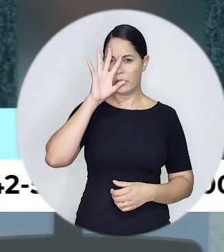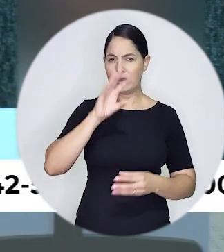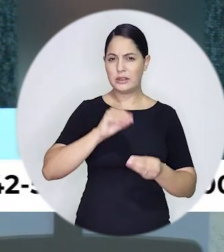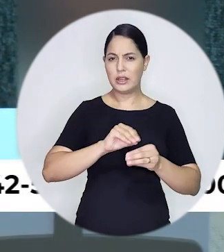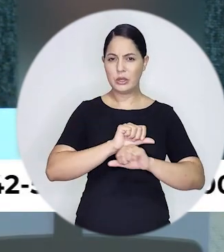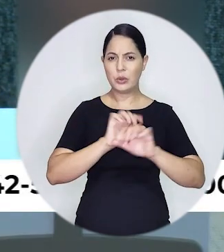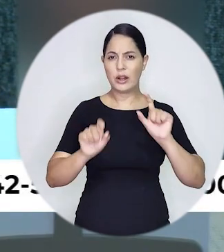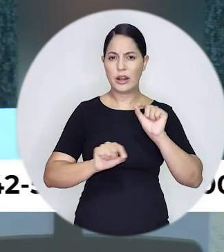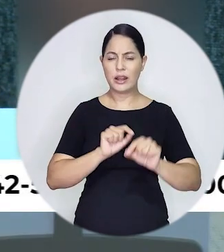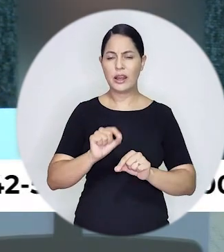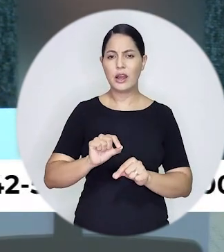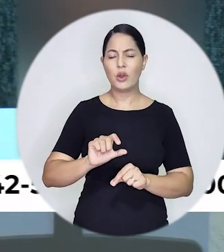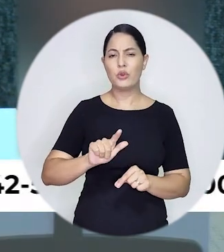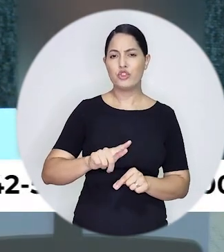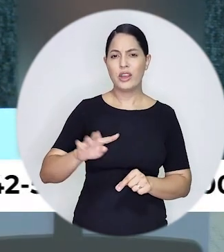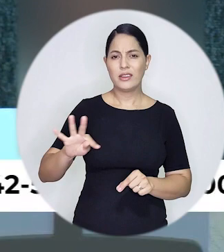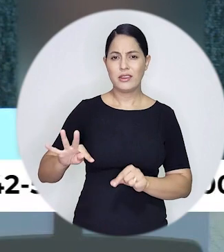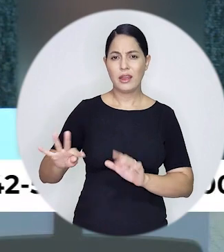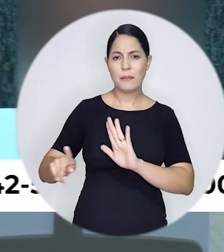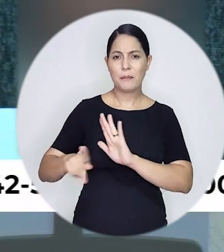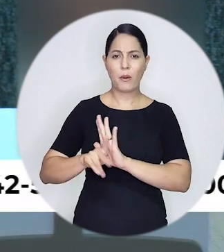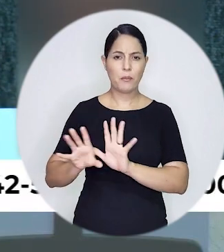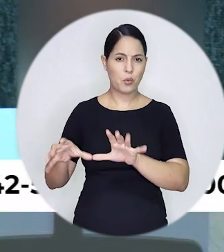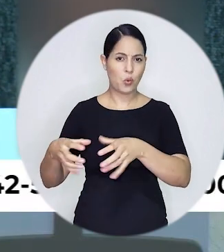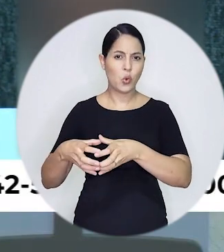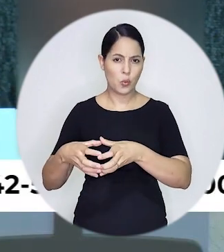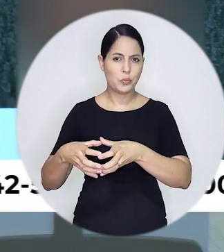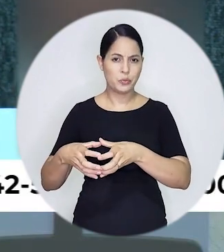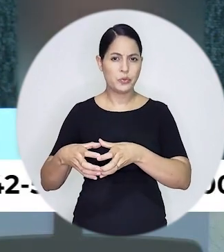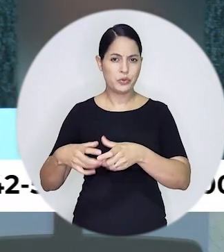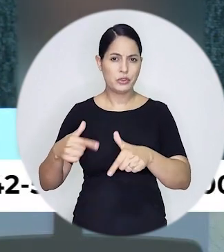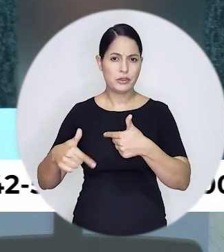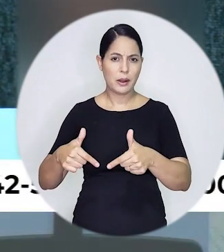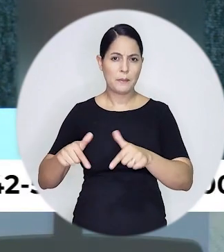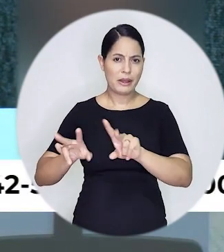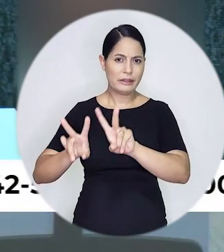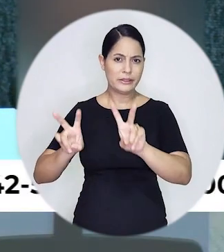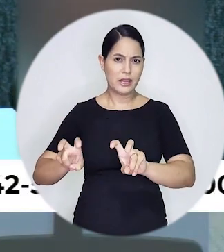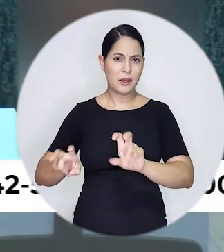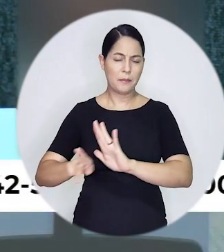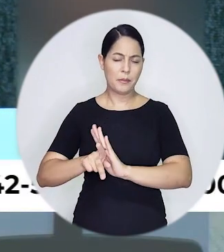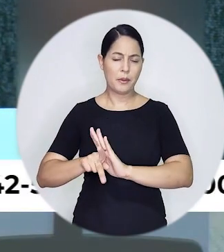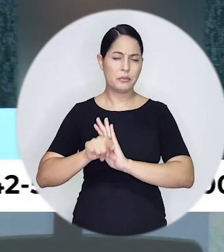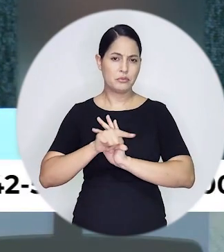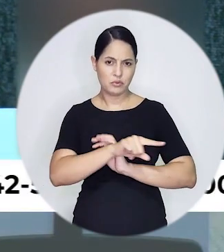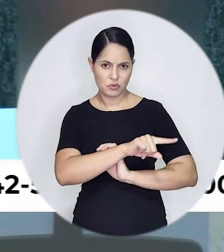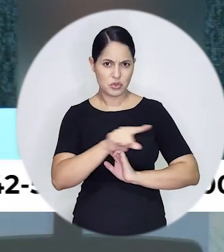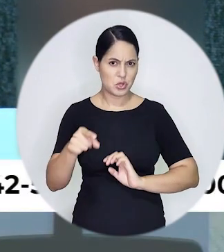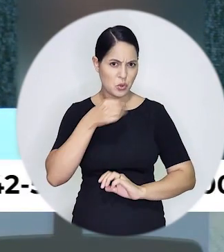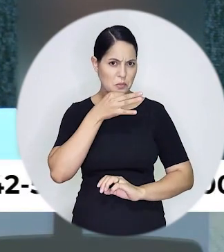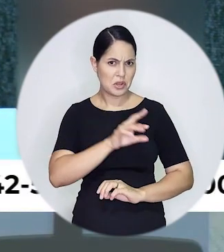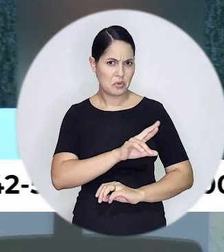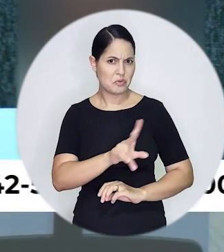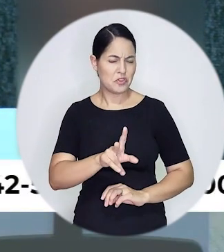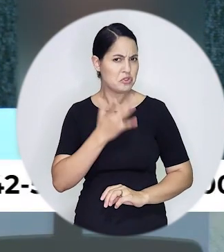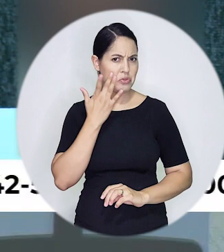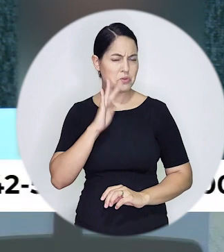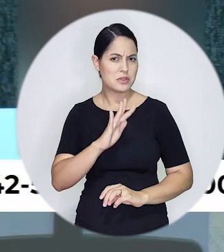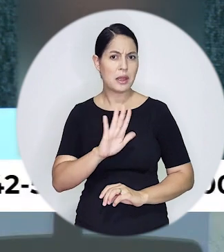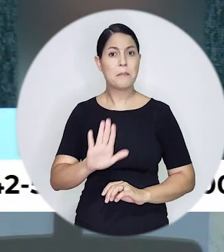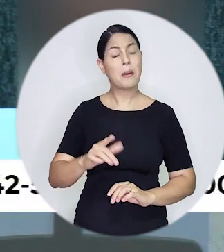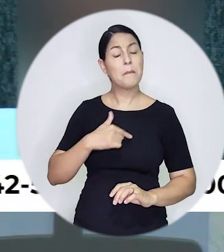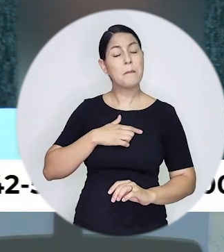menos nesse primeiro momento, que deveria ser um grupo específico com relação ao tema. Não sei se tem entendimento